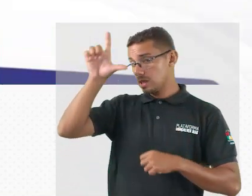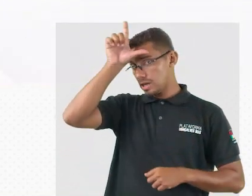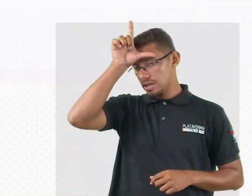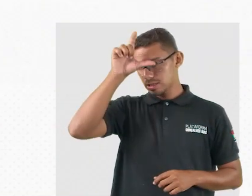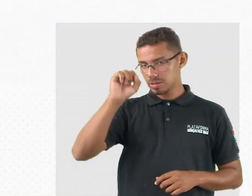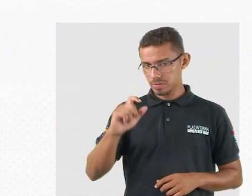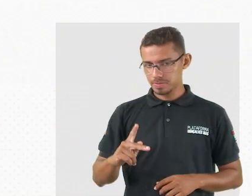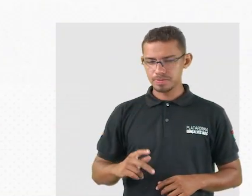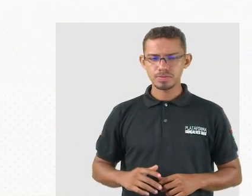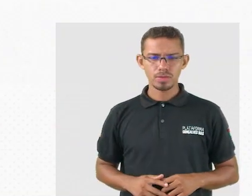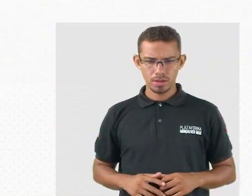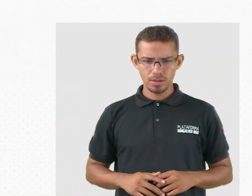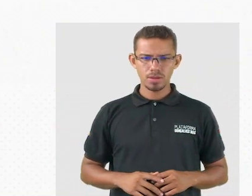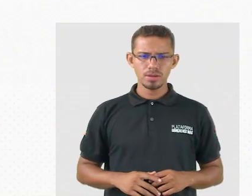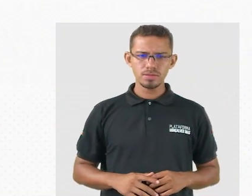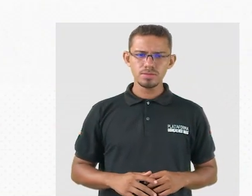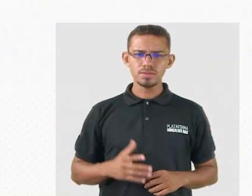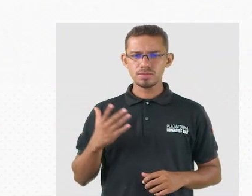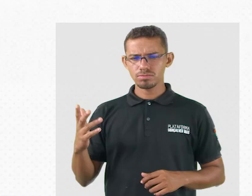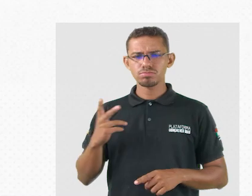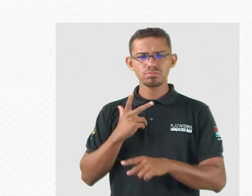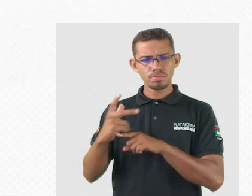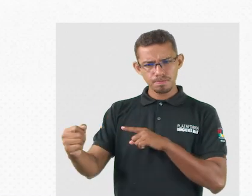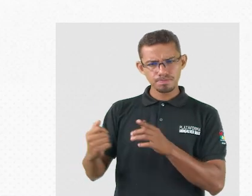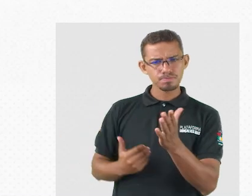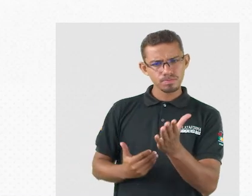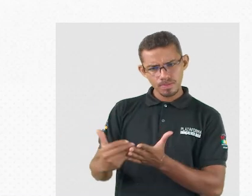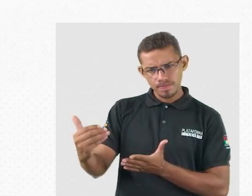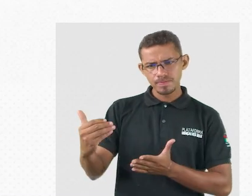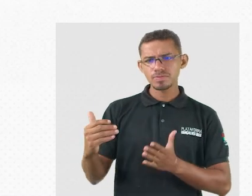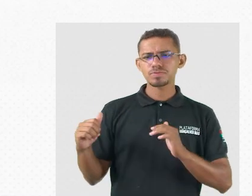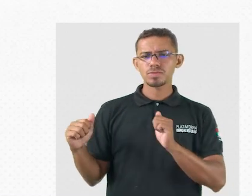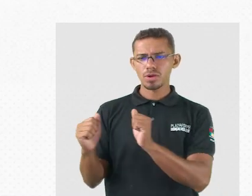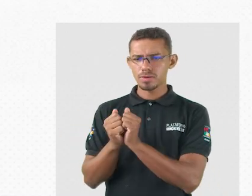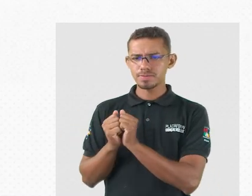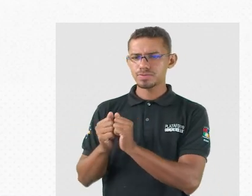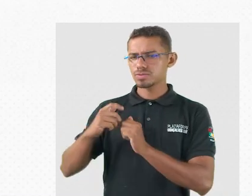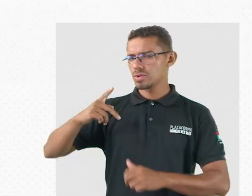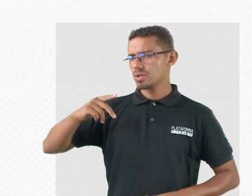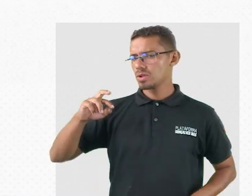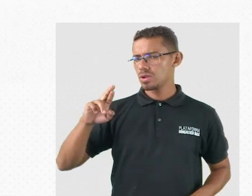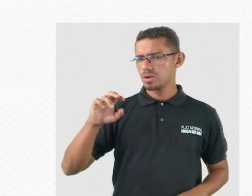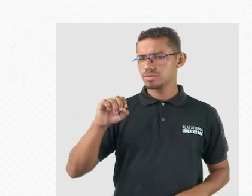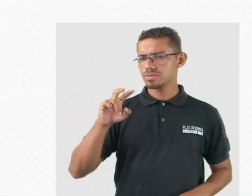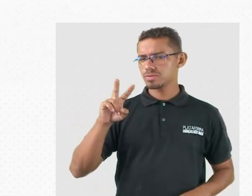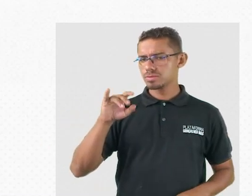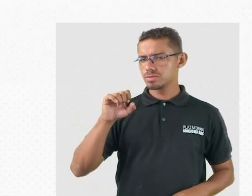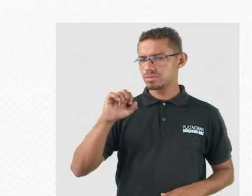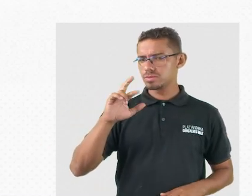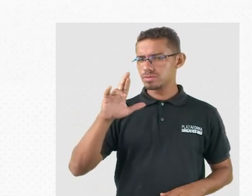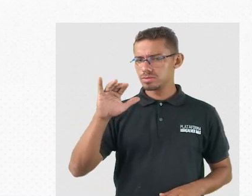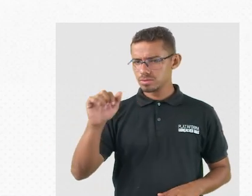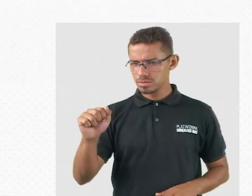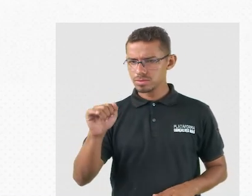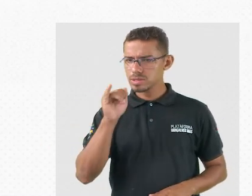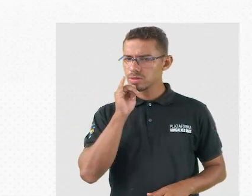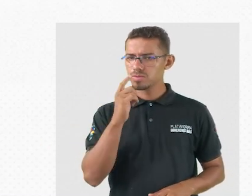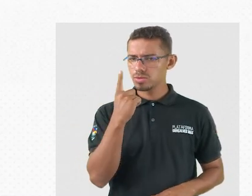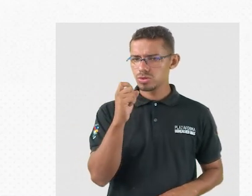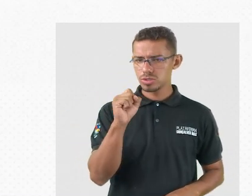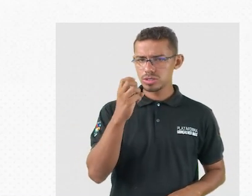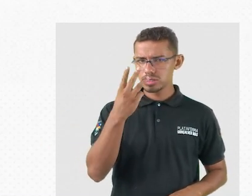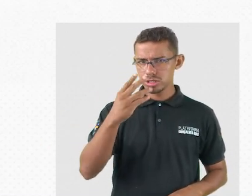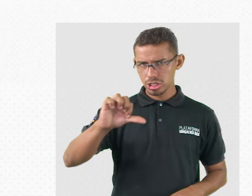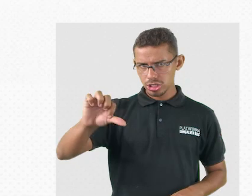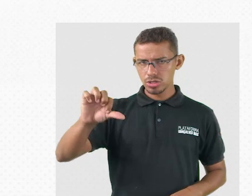bom? Bom, e aí as vitórias iniciais e uma junta provisória. Então, em 1839, os revoltados conquistaram